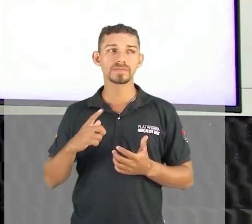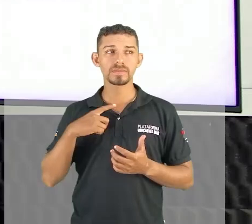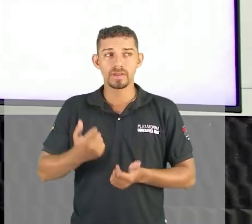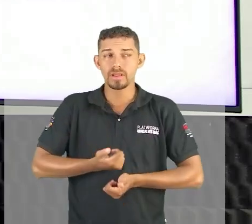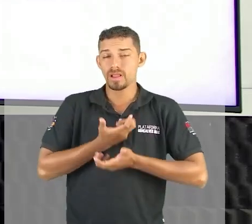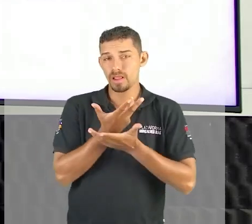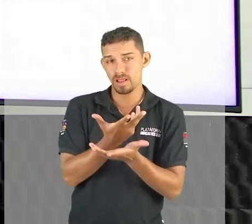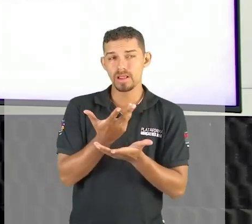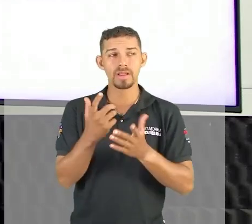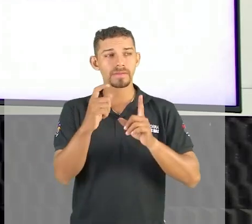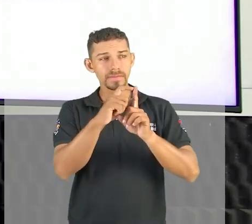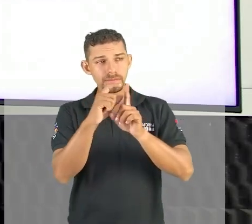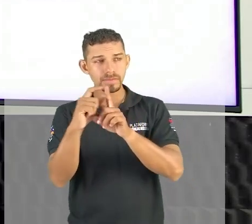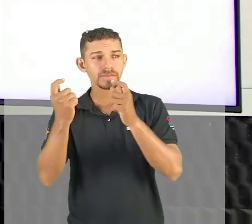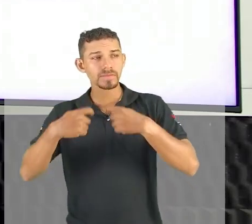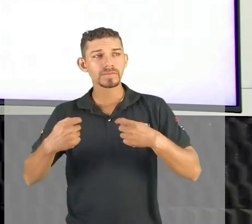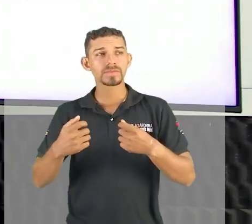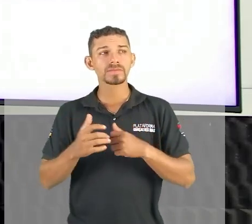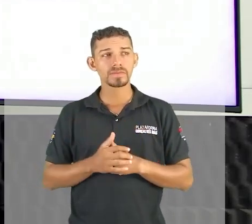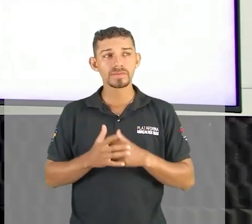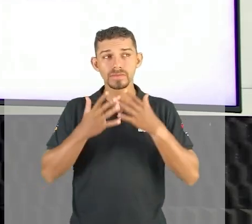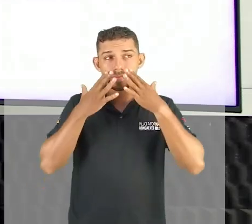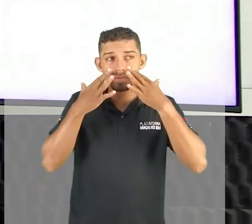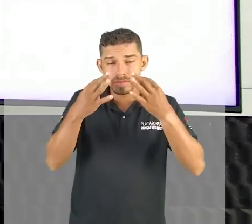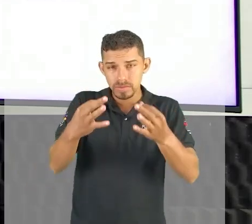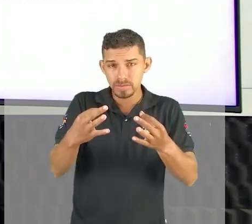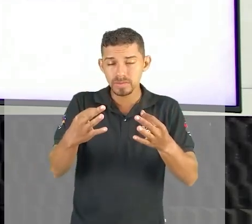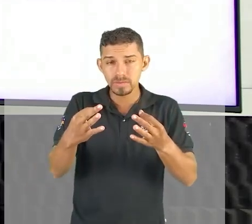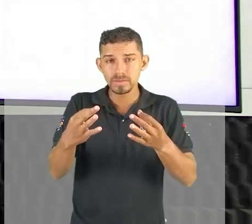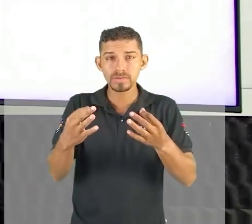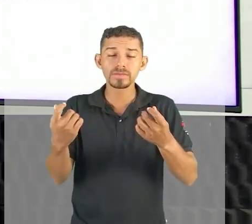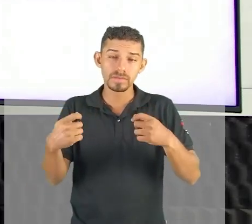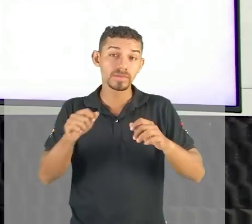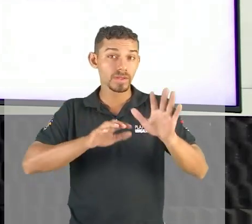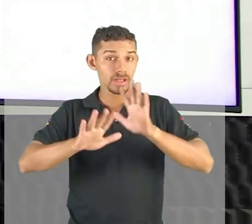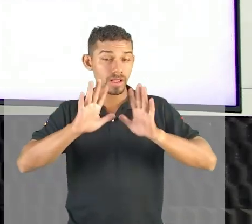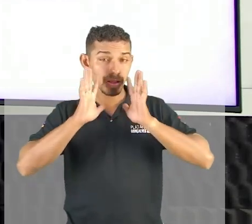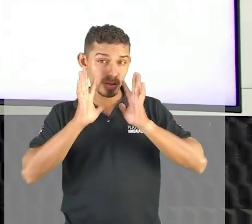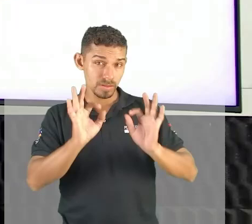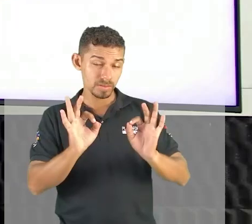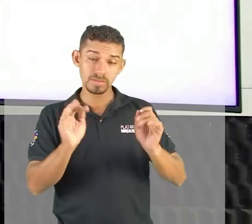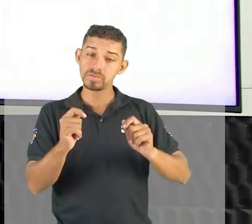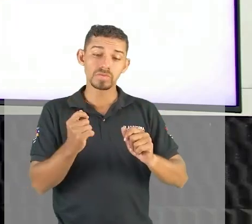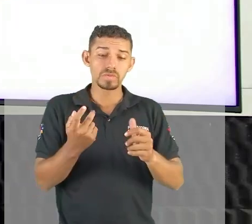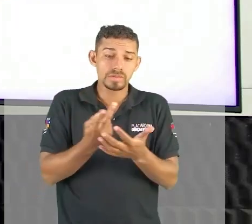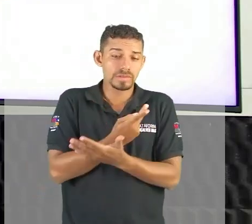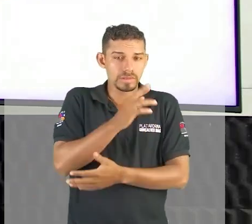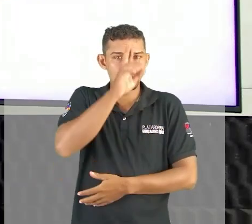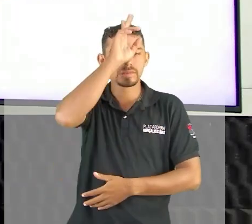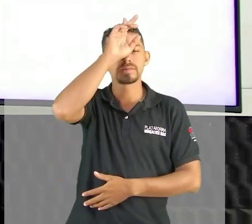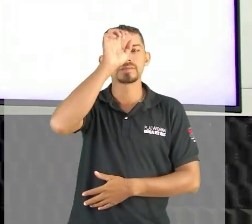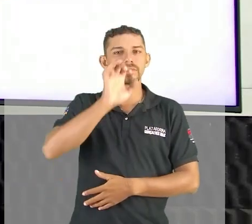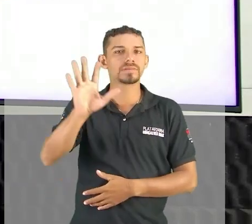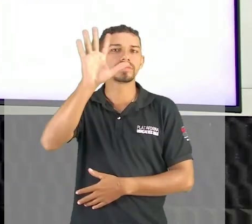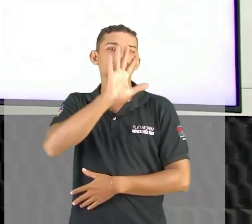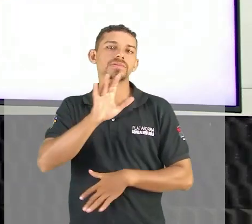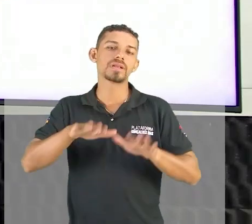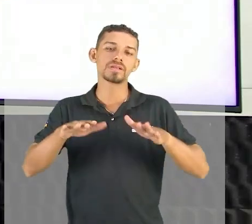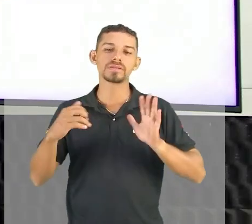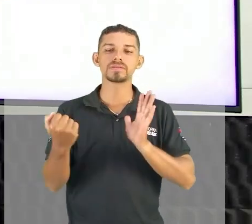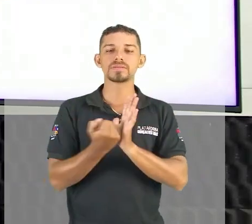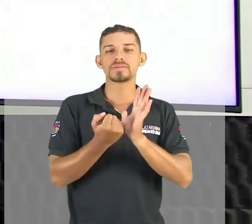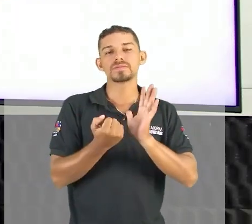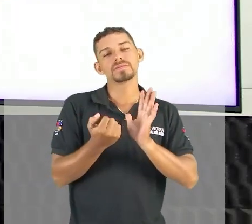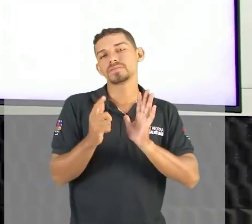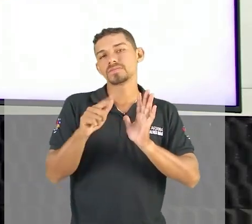essas expressões essas palavras a gente tem que ficar bastante eh com bastante atenção pra gente não correr o risco de generalizar e muitas vezes marcar